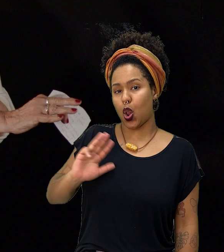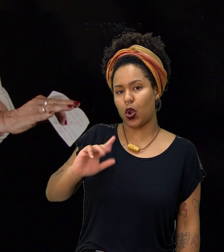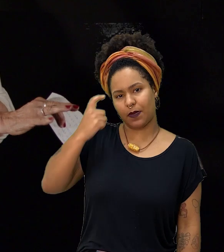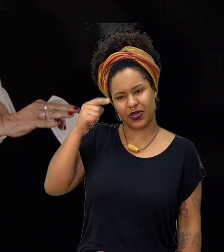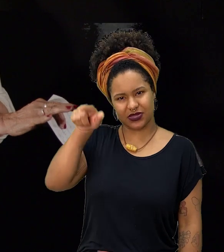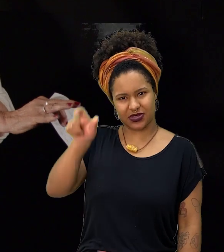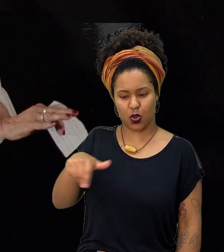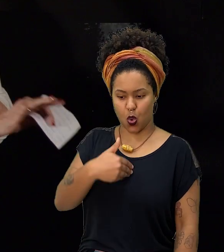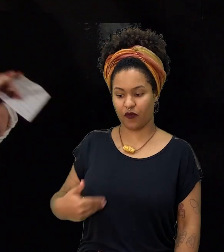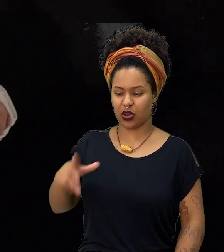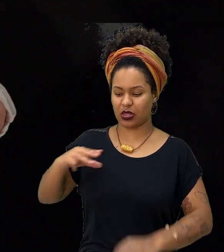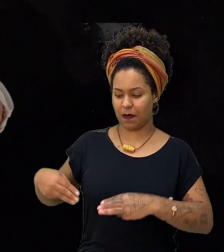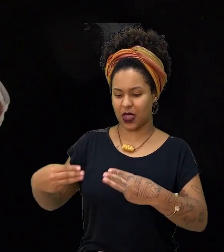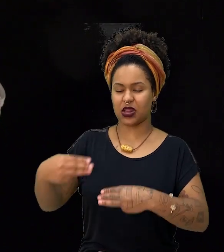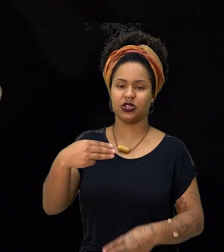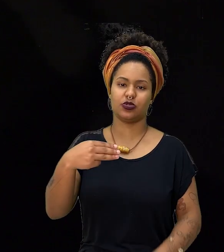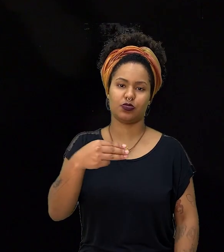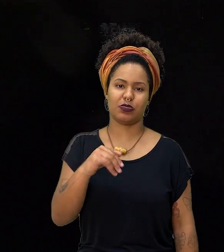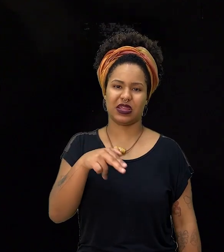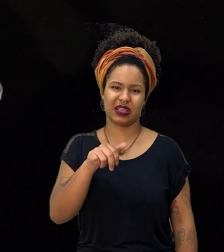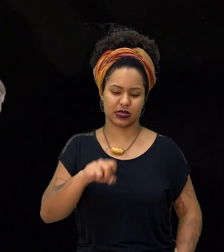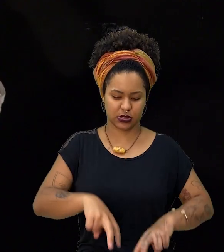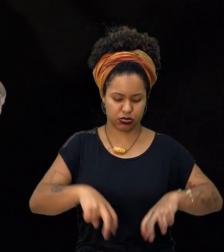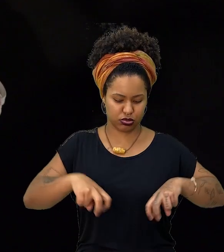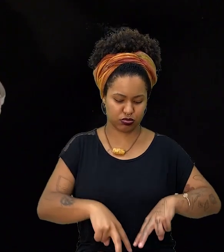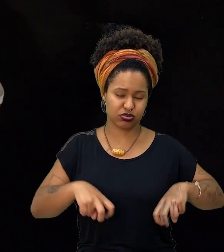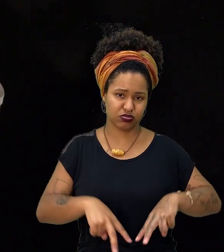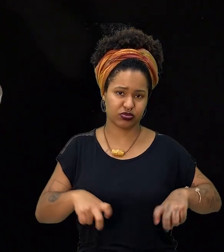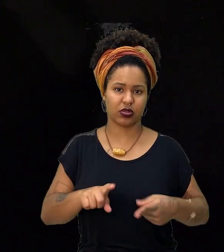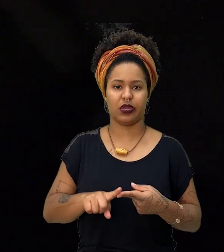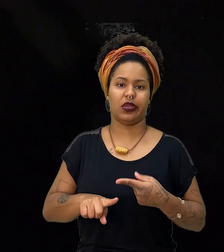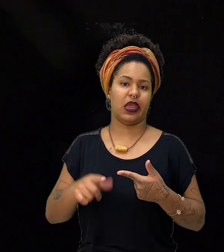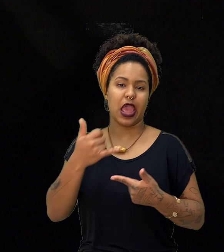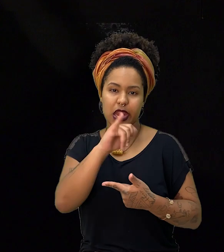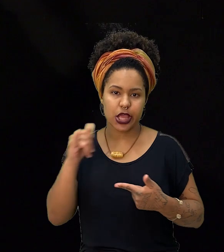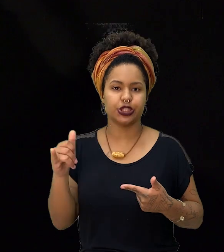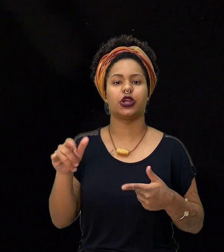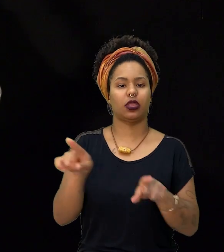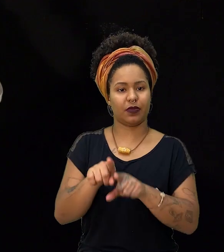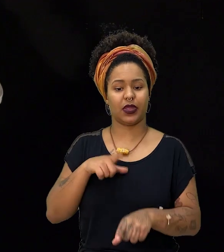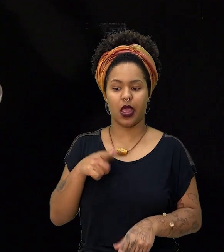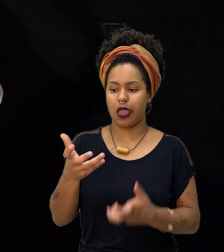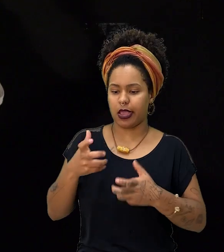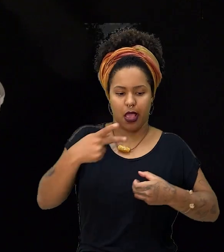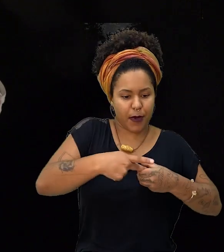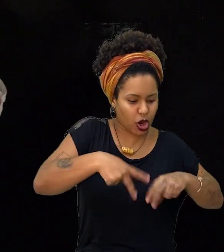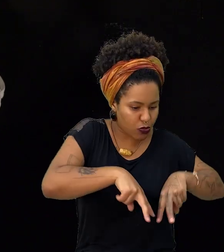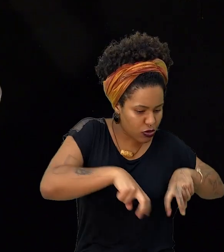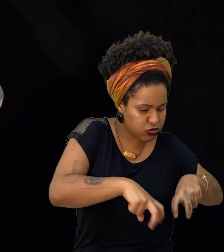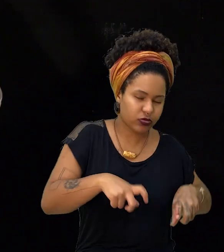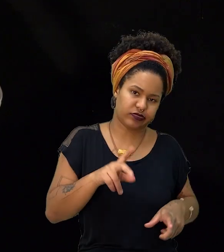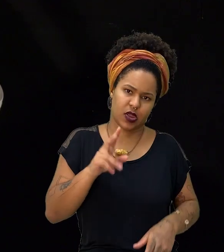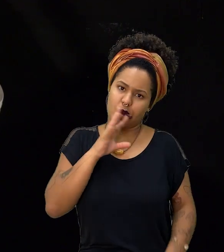tanto o ministro de Minas e Energia, né, de um lado querendo explorar o petróleo, de outra, Marina, obviamente, não querendo. Mas